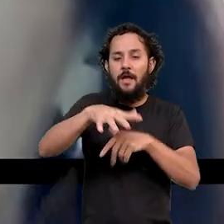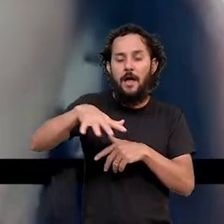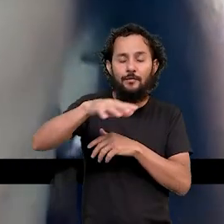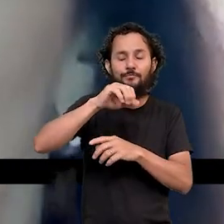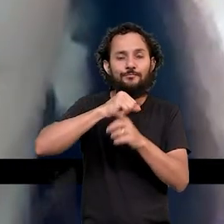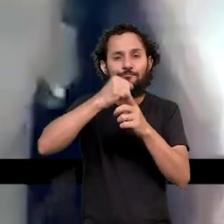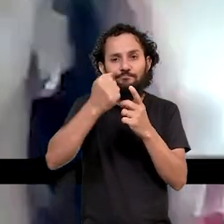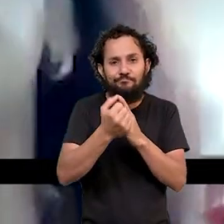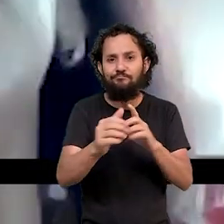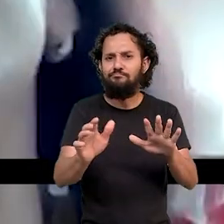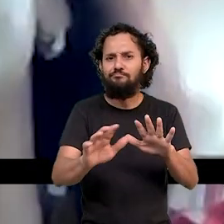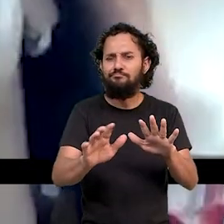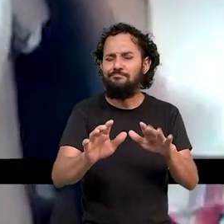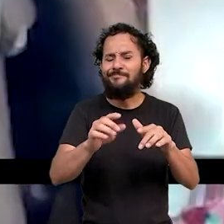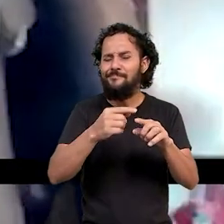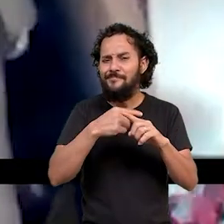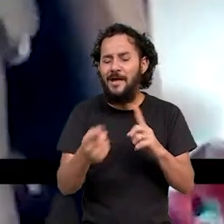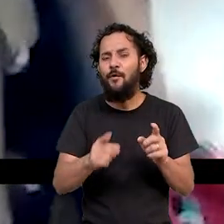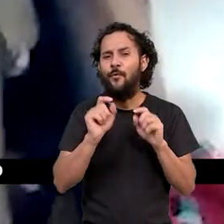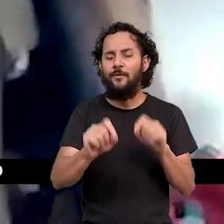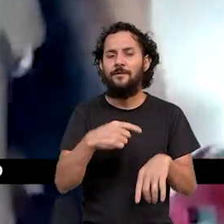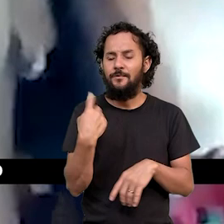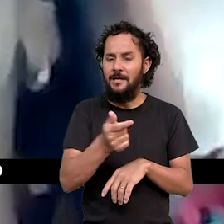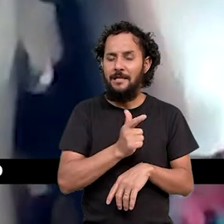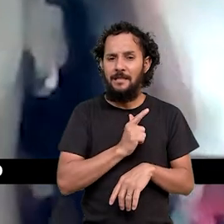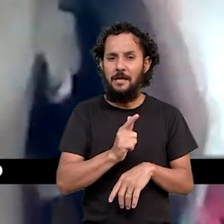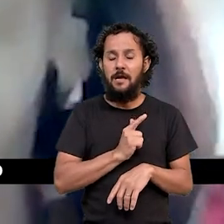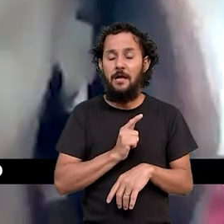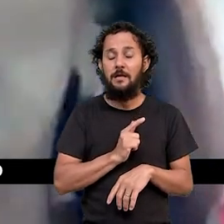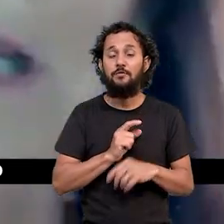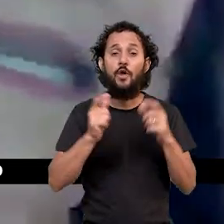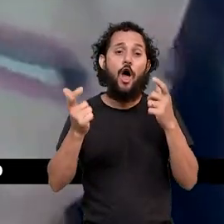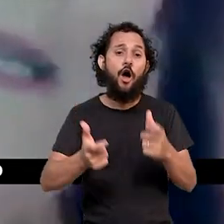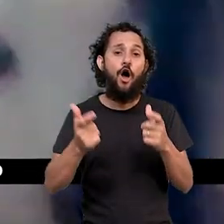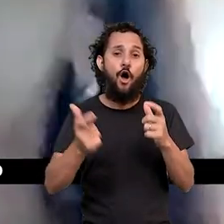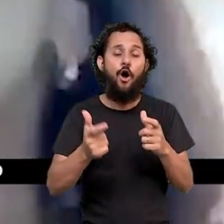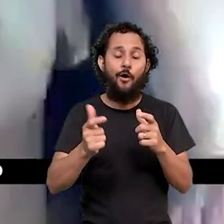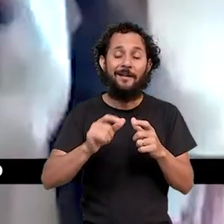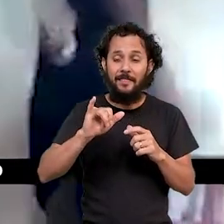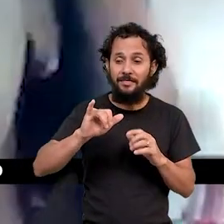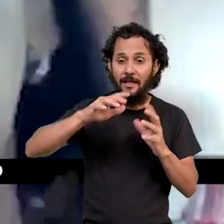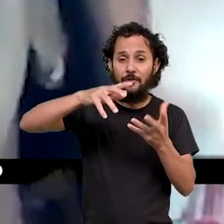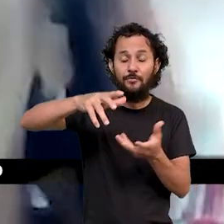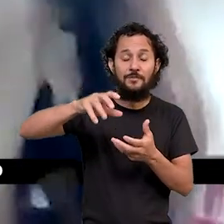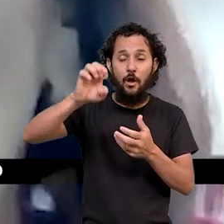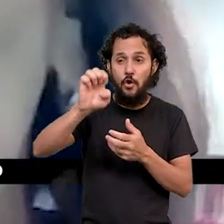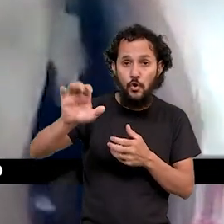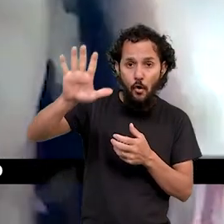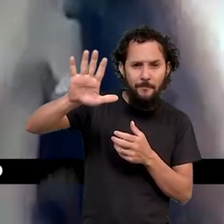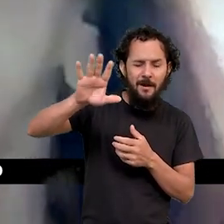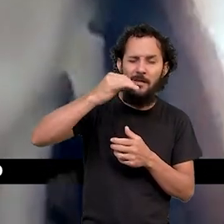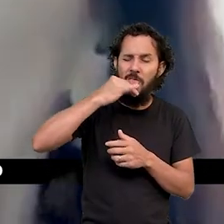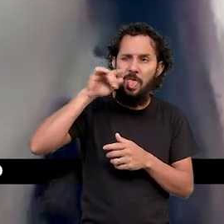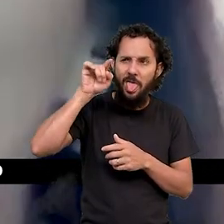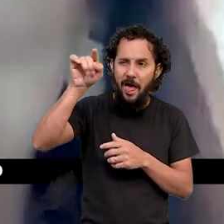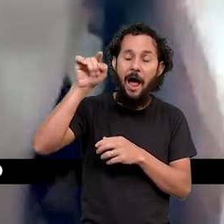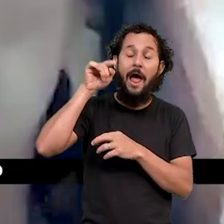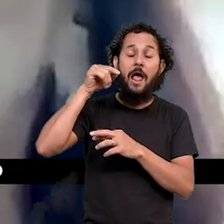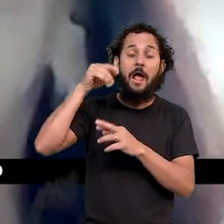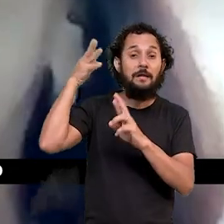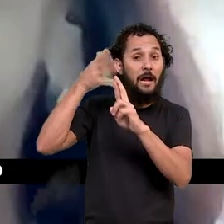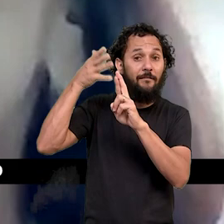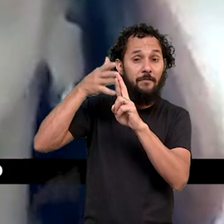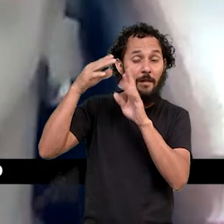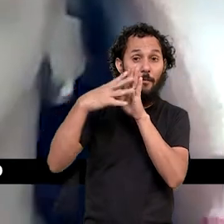contexto social, mesmo que nós tivéssemos em âmbito internacional ou europeu, que era o modelo